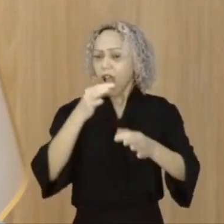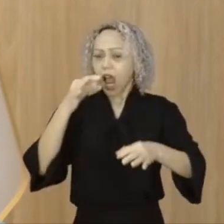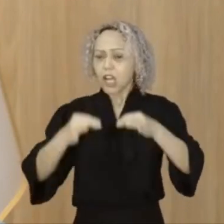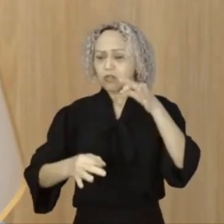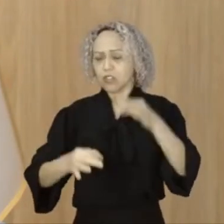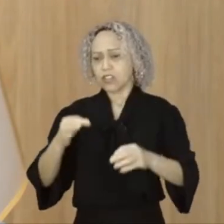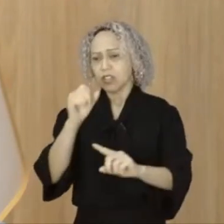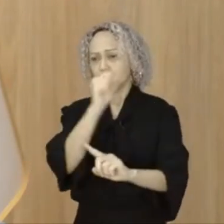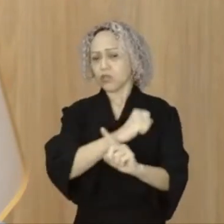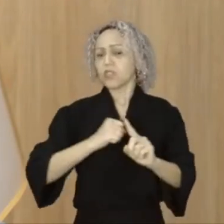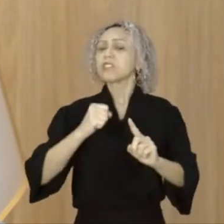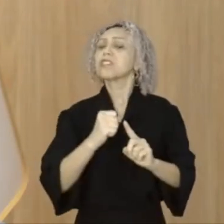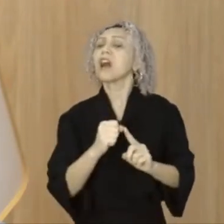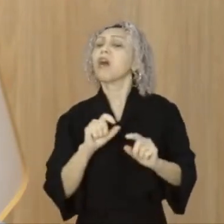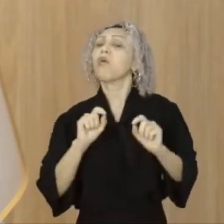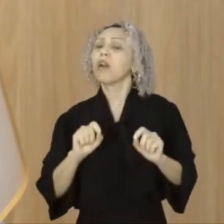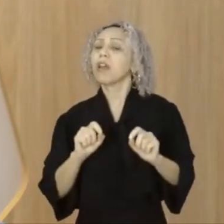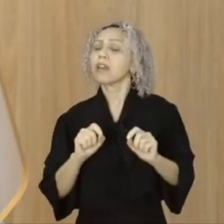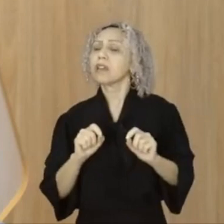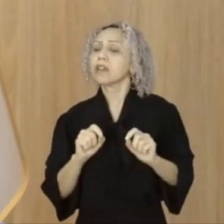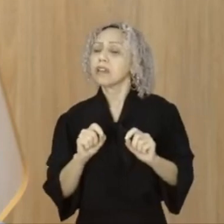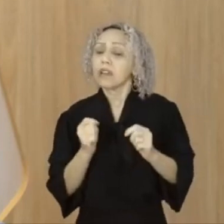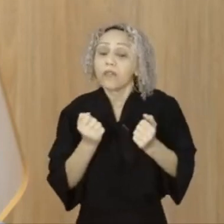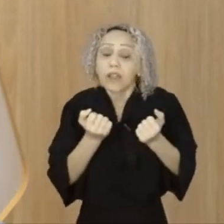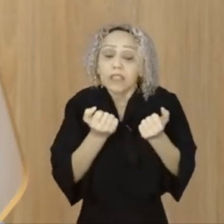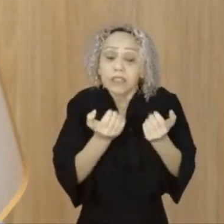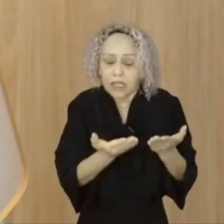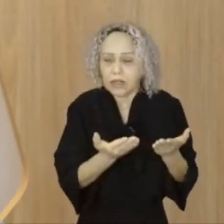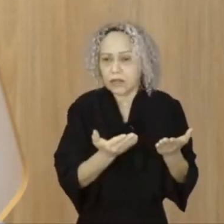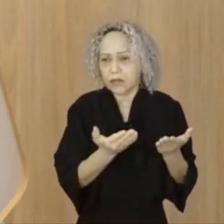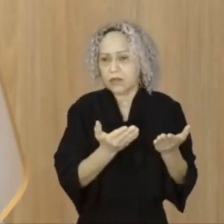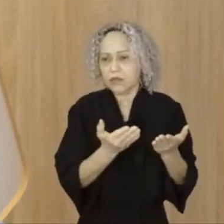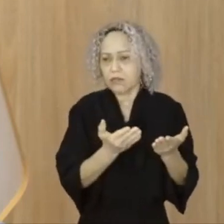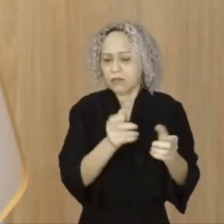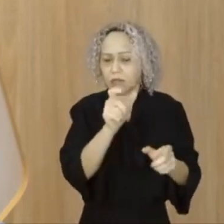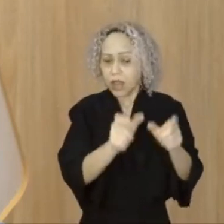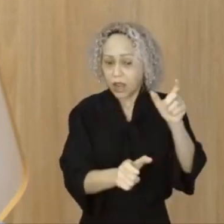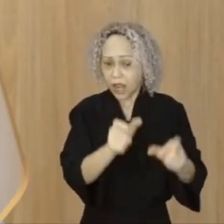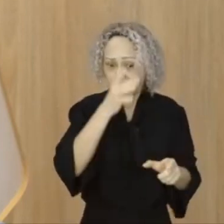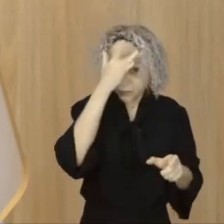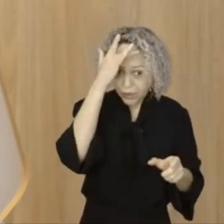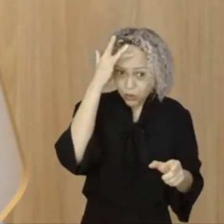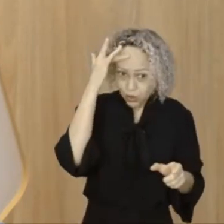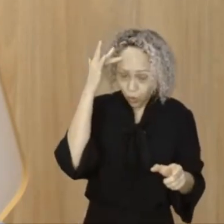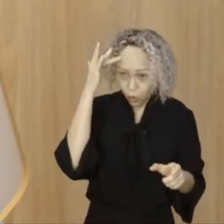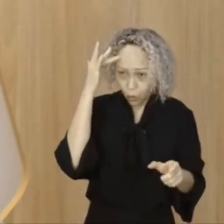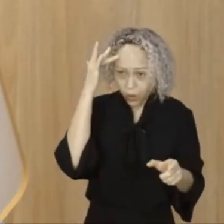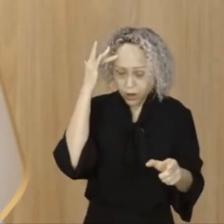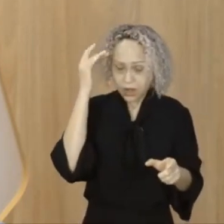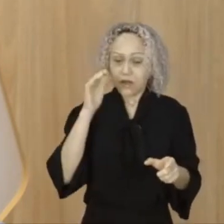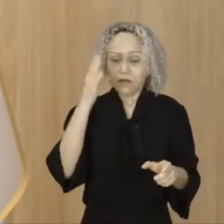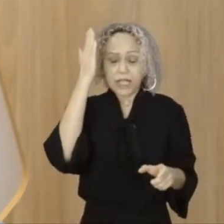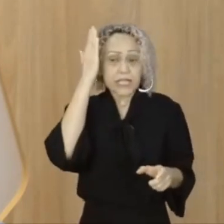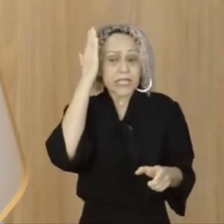fiscal. O que é isso? Ele vai saber qual que é o preço do produto, por exemplo, quando ele